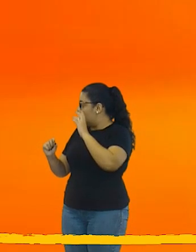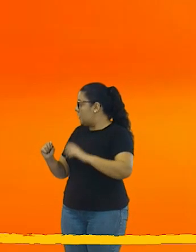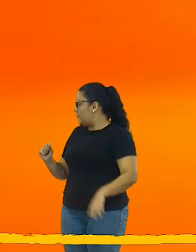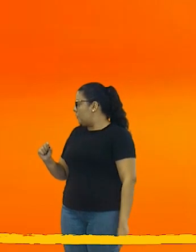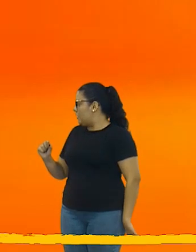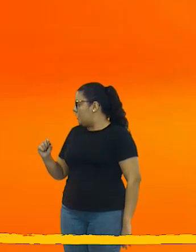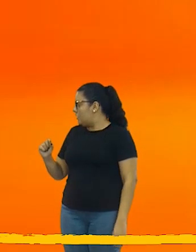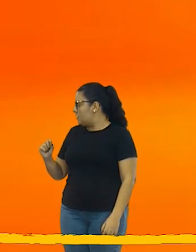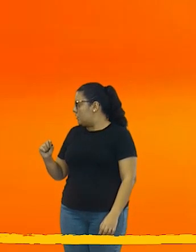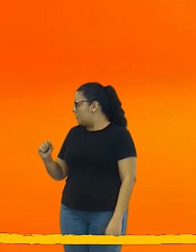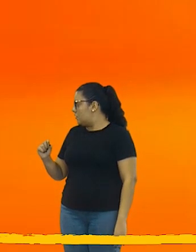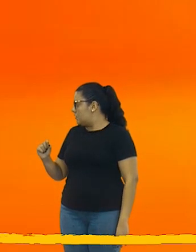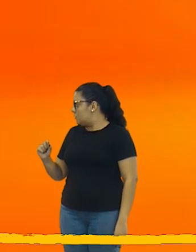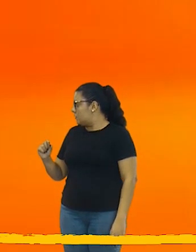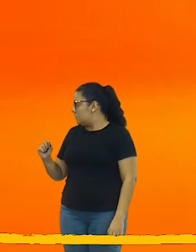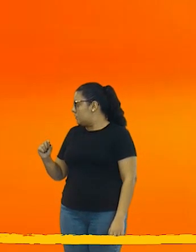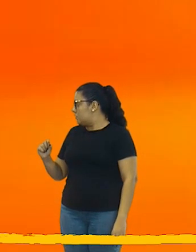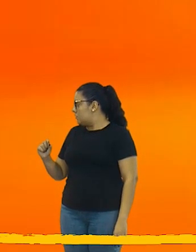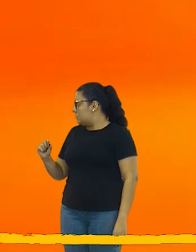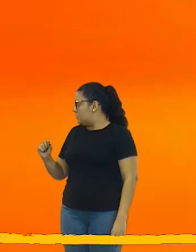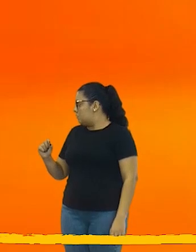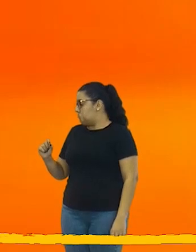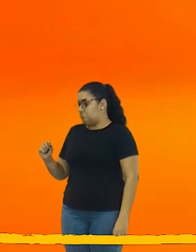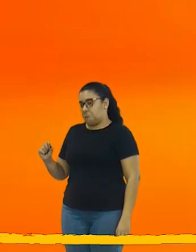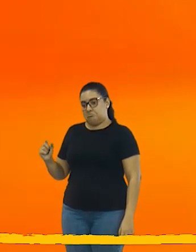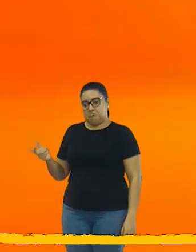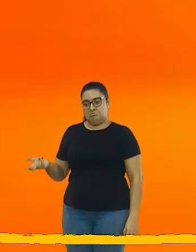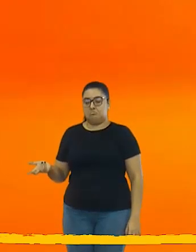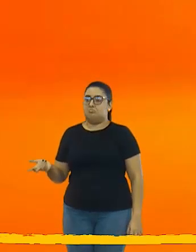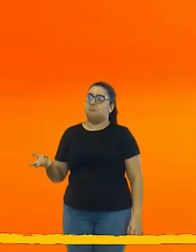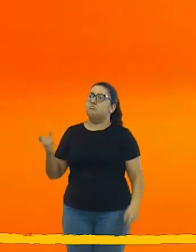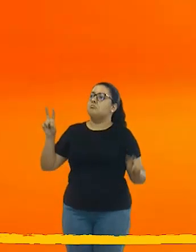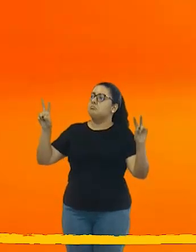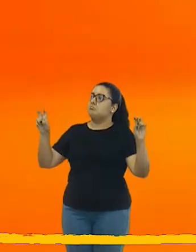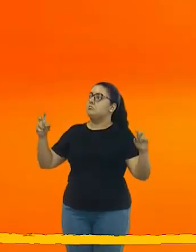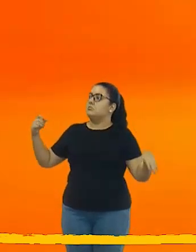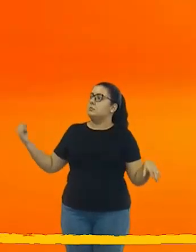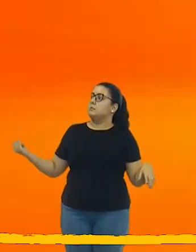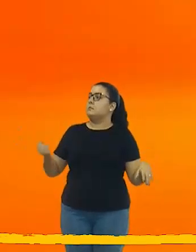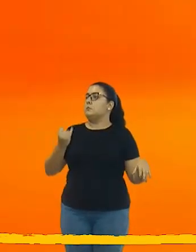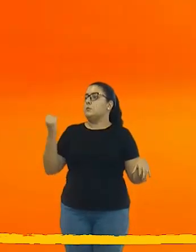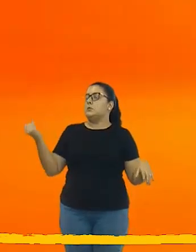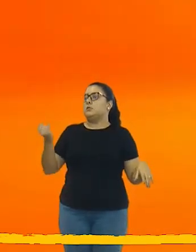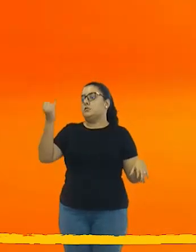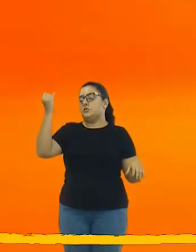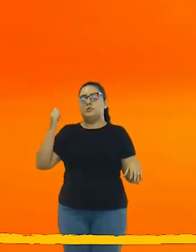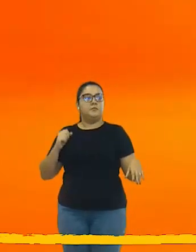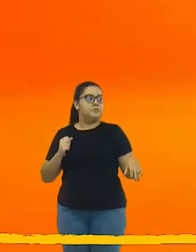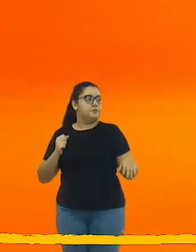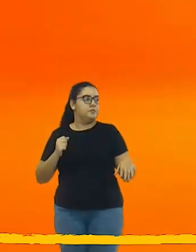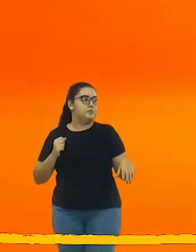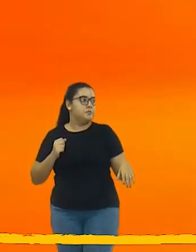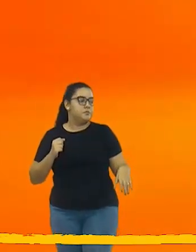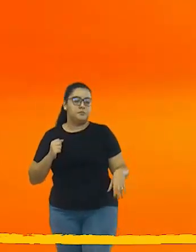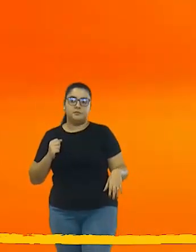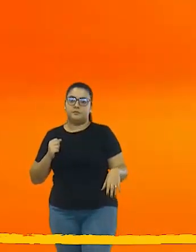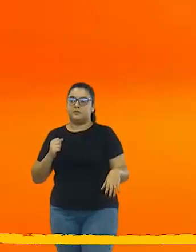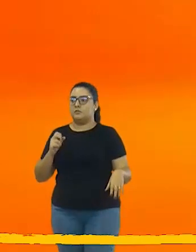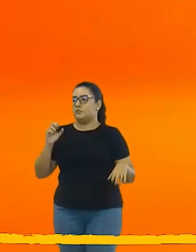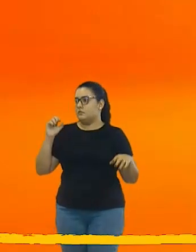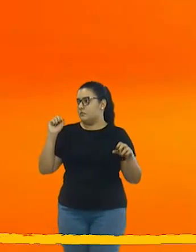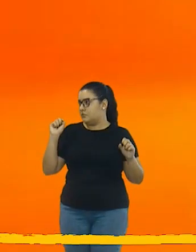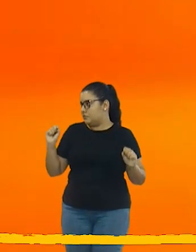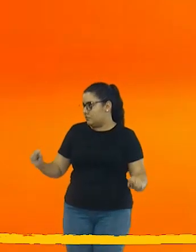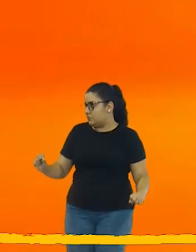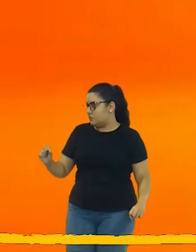nós identificamos alguns assuntos relevantes, alguns assuntos importantes. Querido, você pode, por